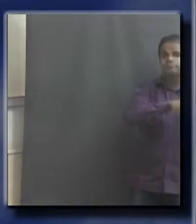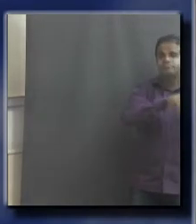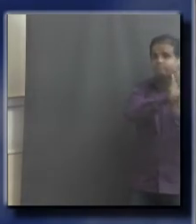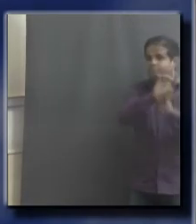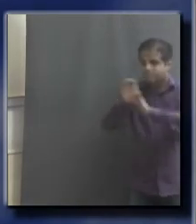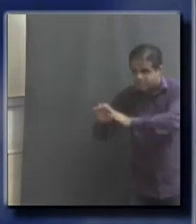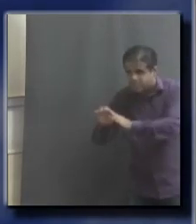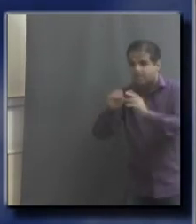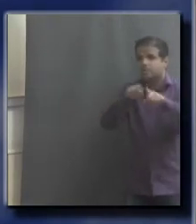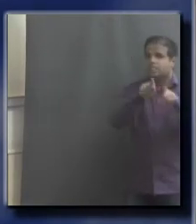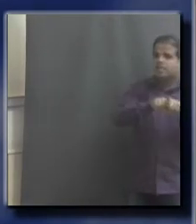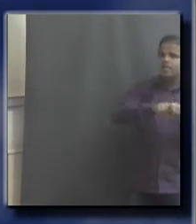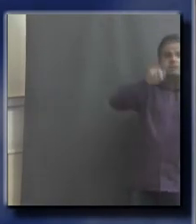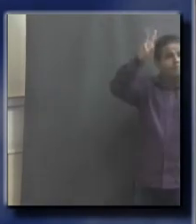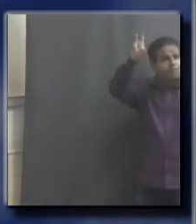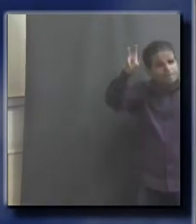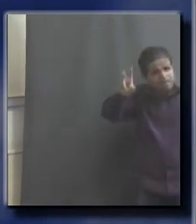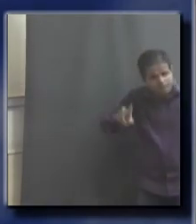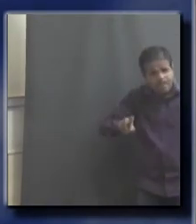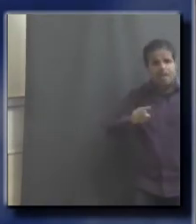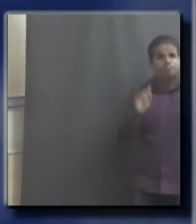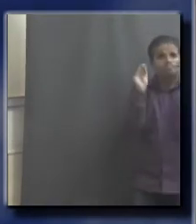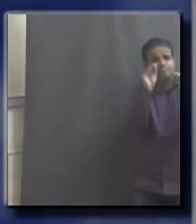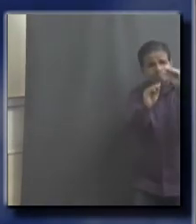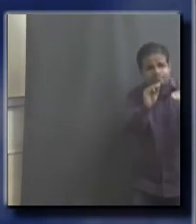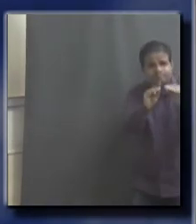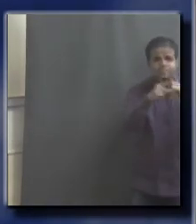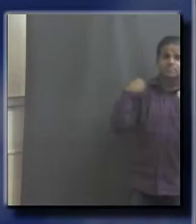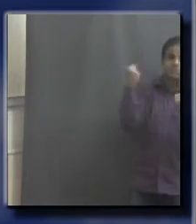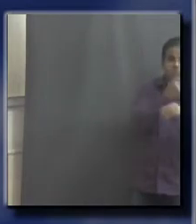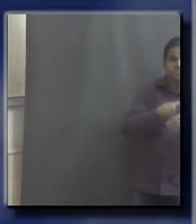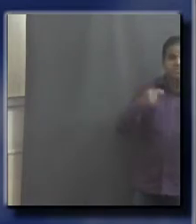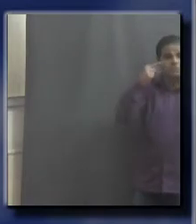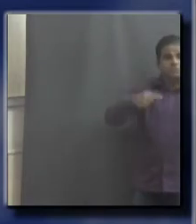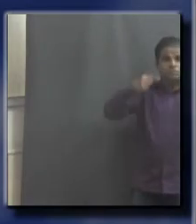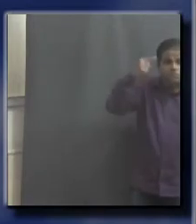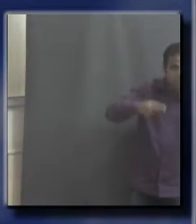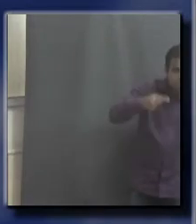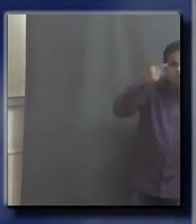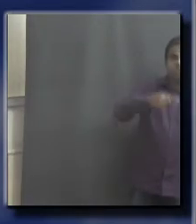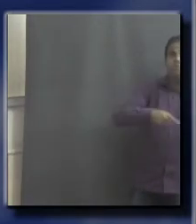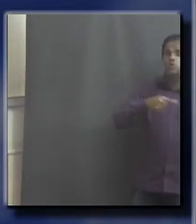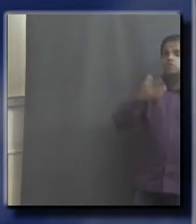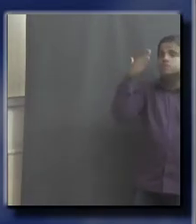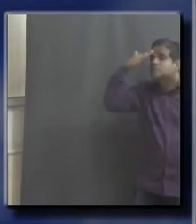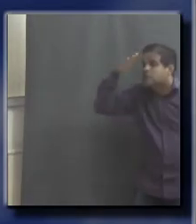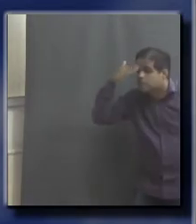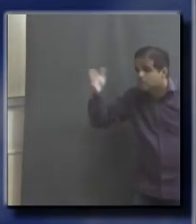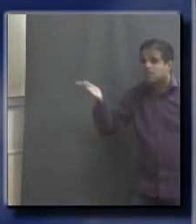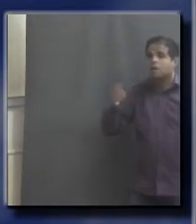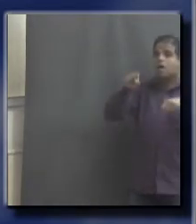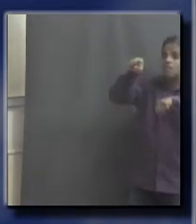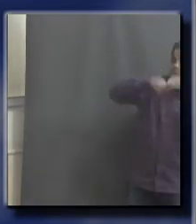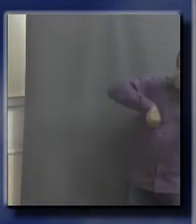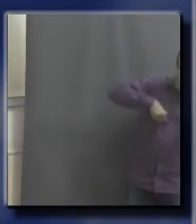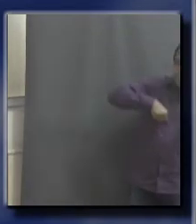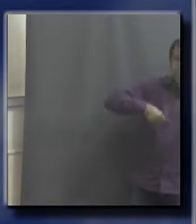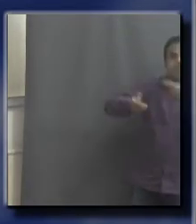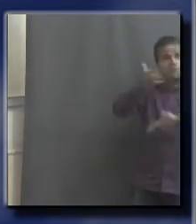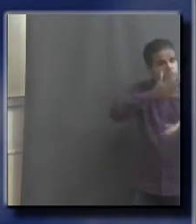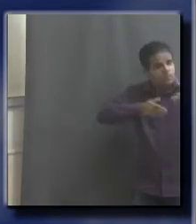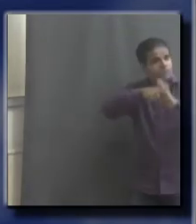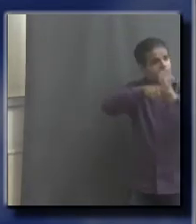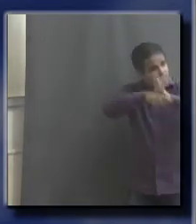tá certo? Essas questões estão postas nas nossas discussões. Não é? As compreensões sobre a formação